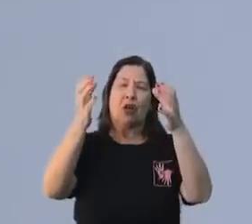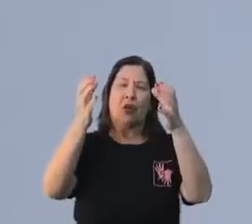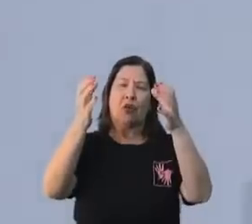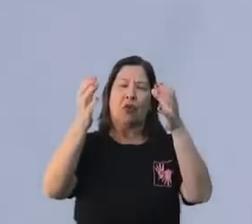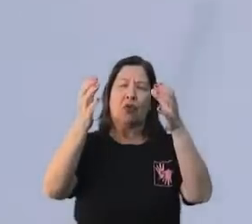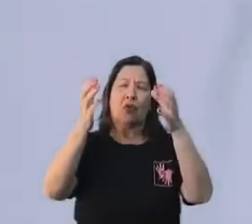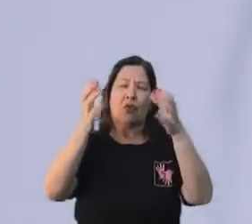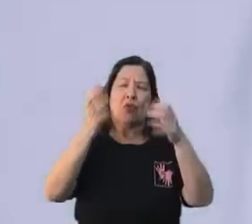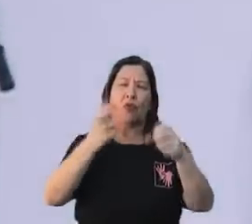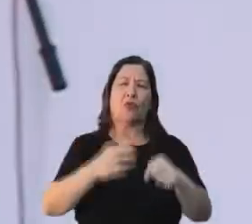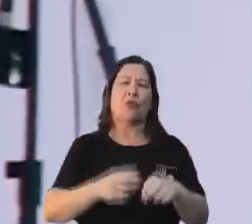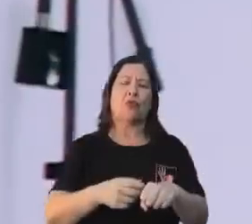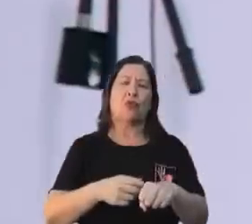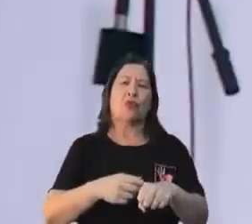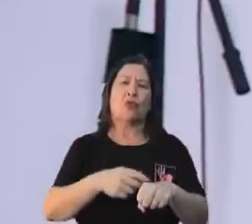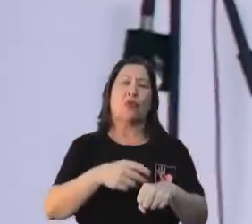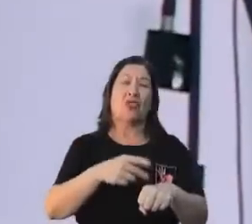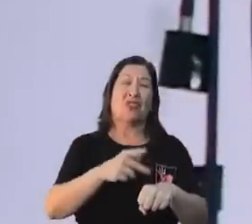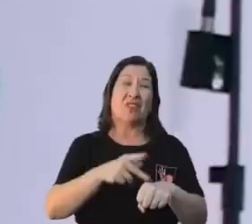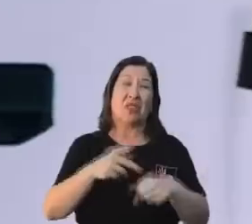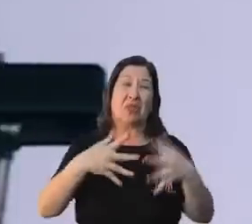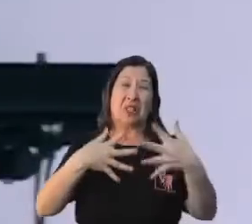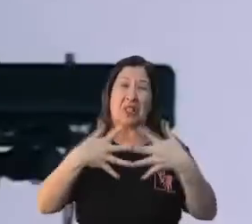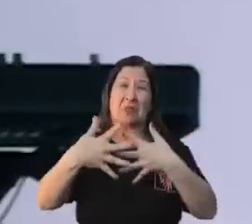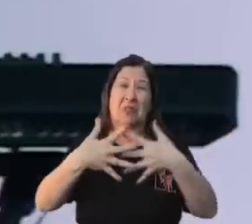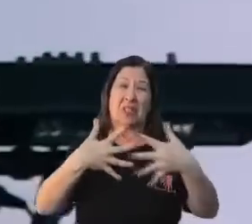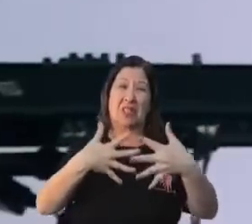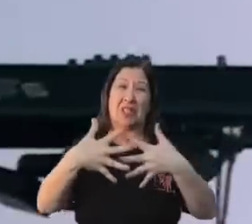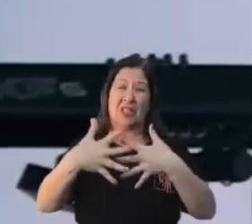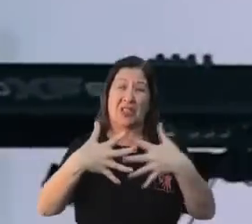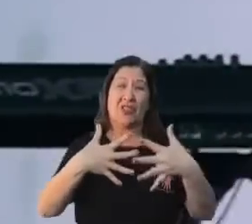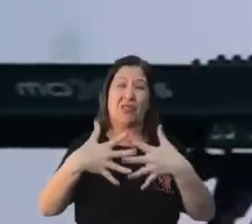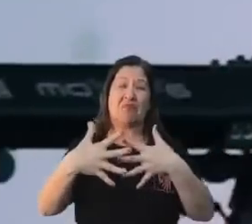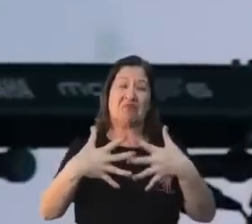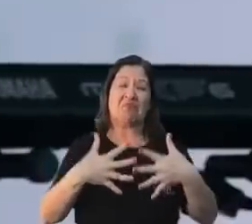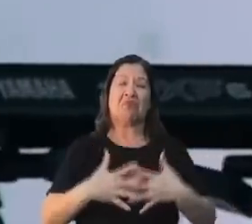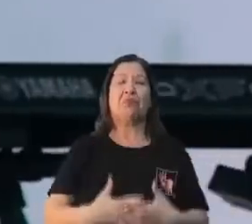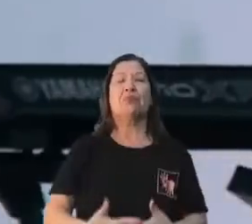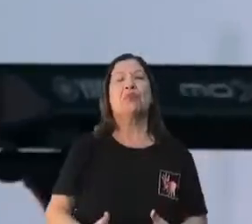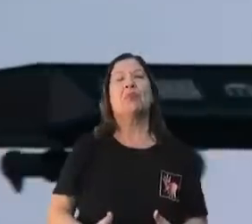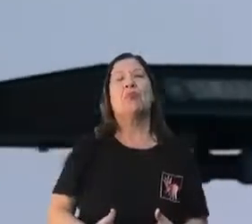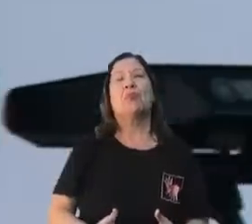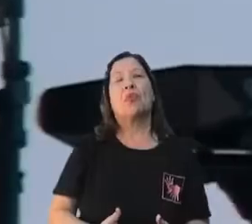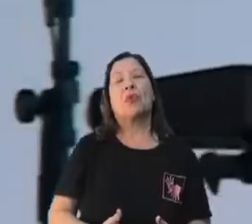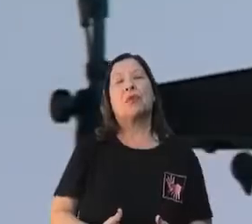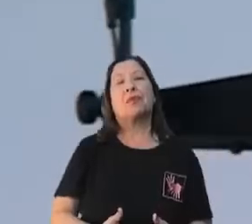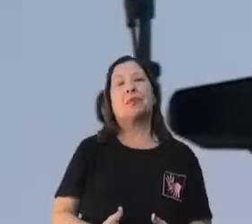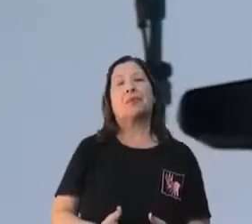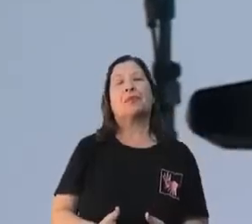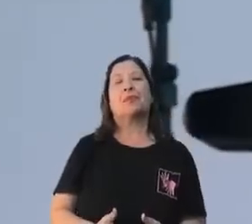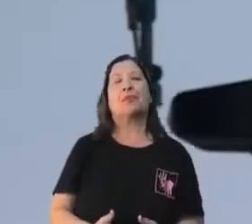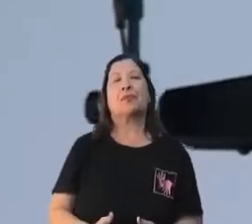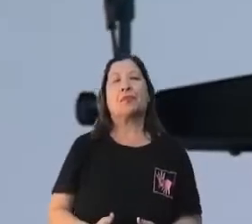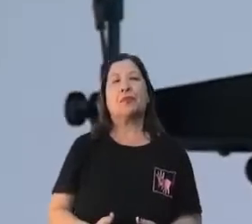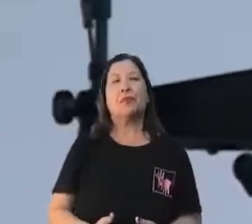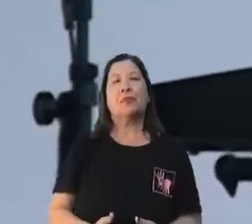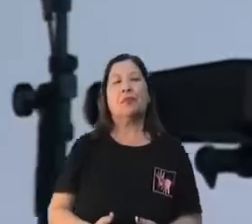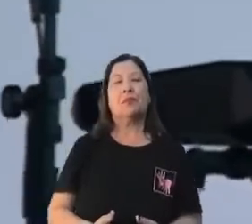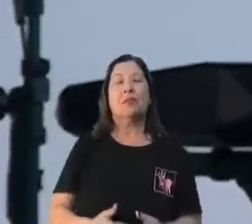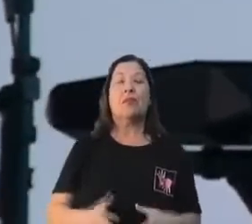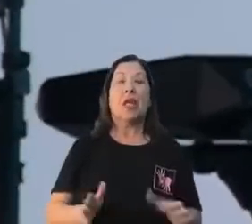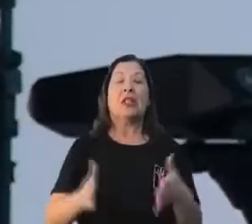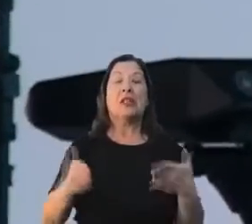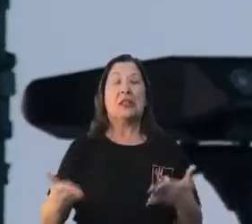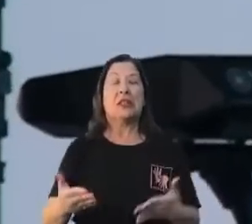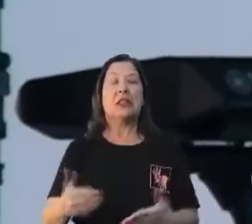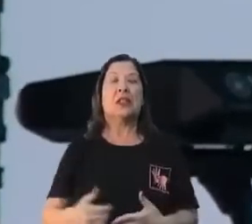Se você é uma pessoa chique, pode ser cristal, não tem problema, mas tem que ser transparente. E você vai botar esse vaso na